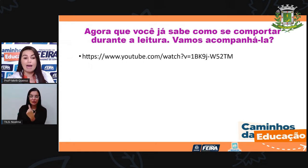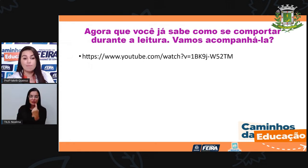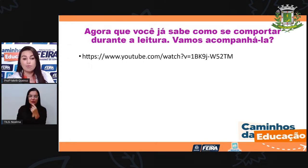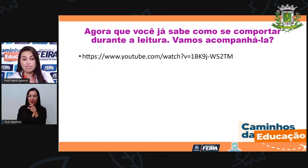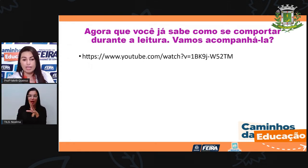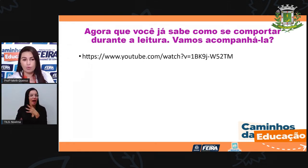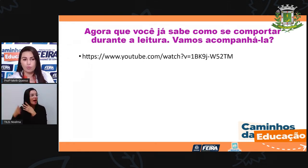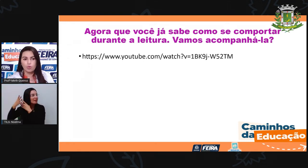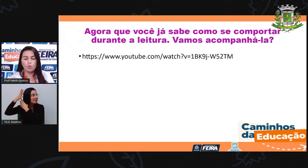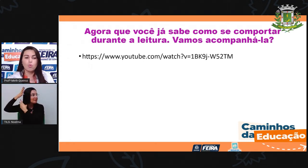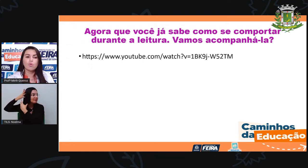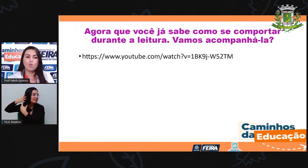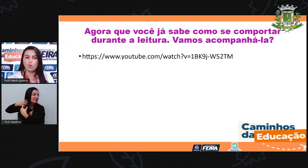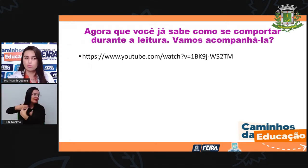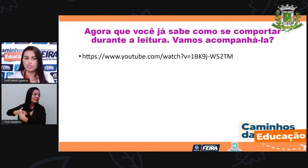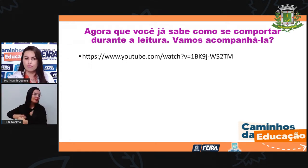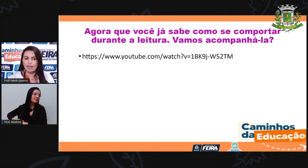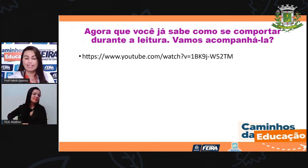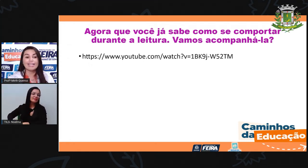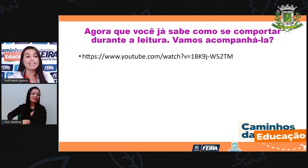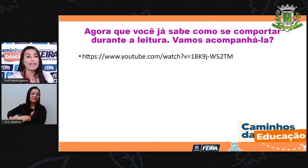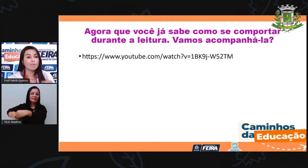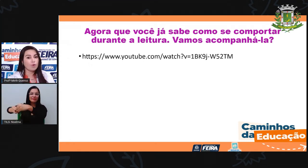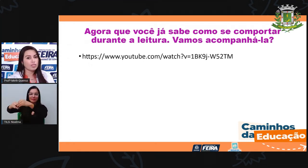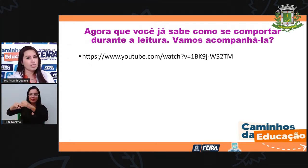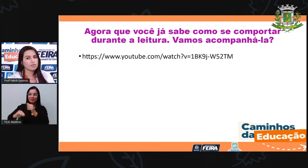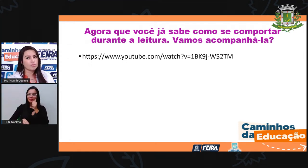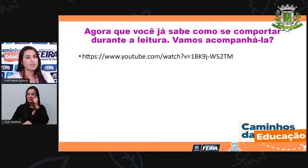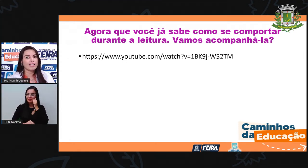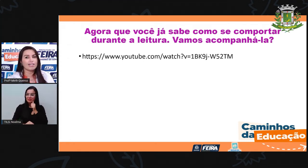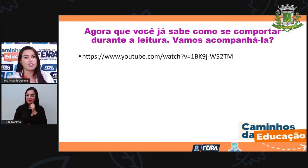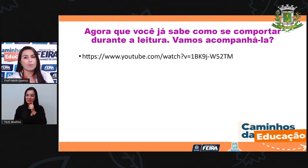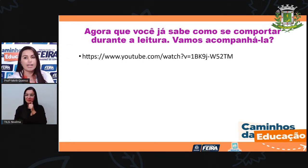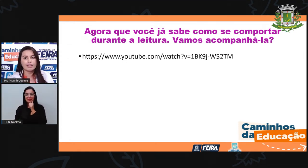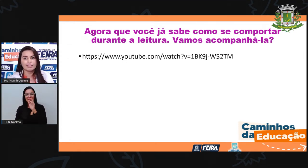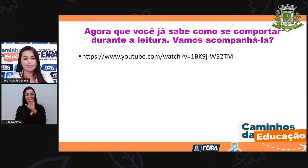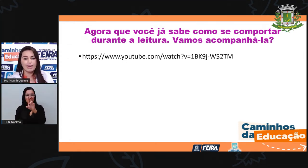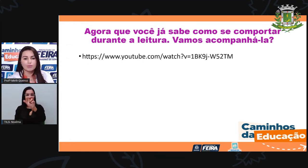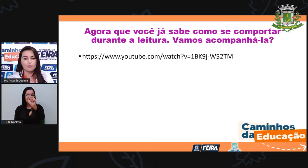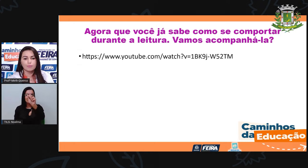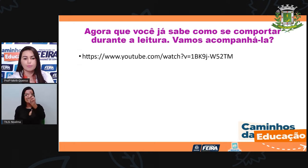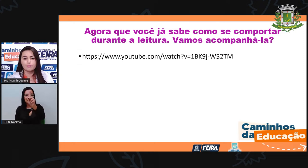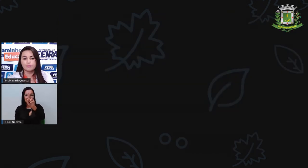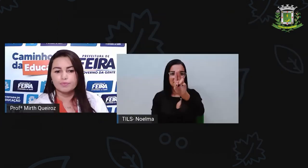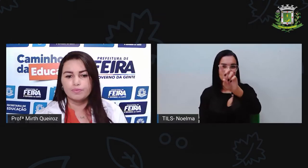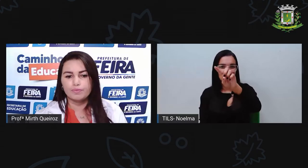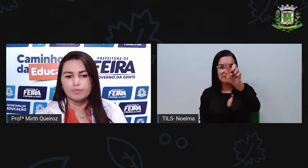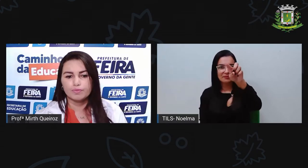Rapunzel, um conto de fada. E depois nós vamos falar sobre ela, certo?